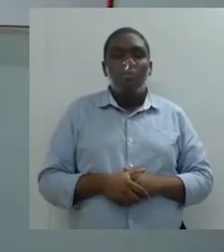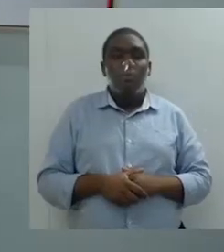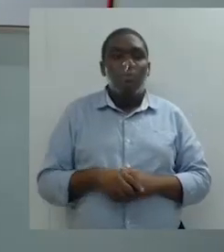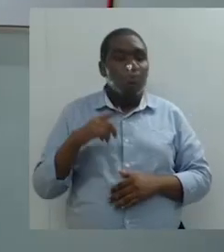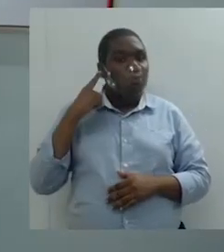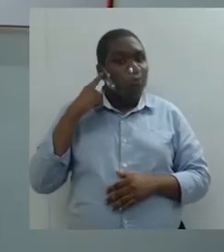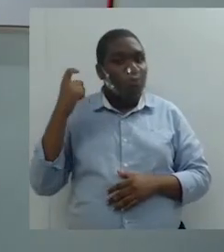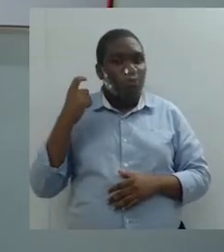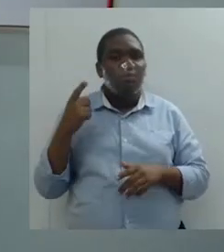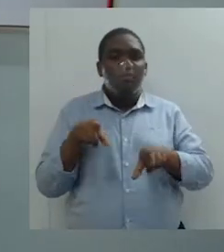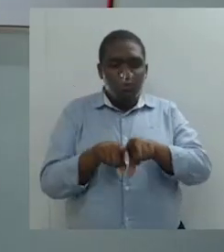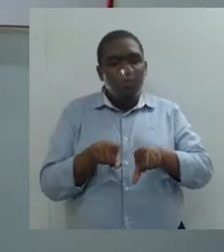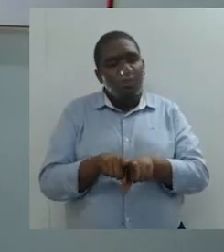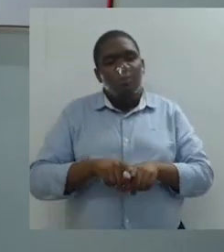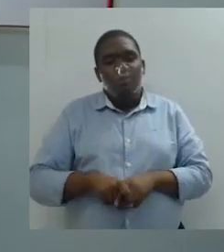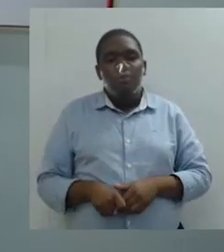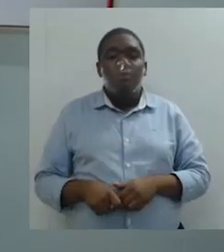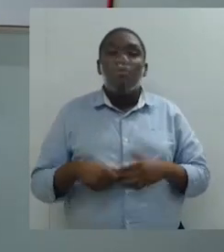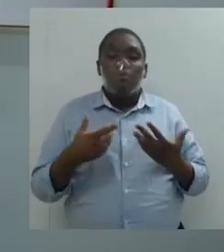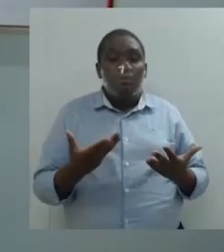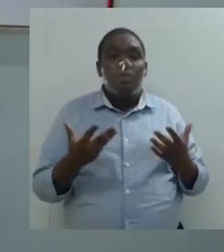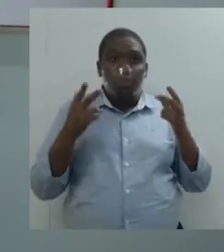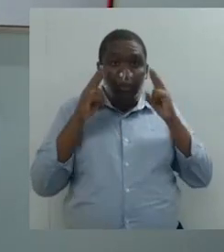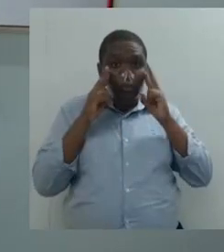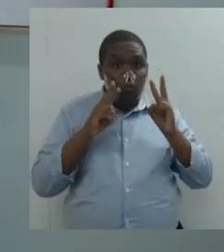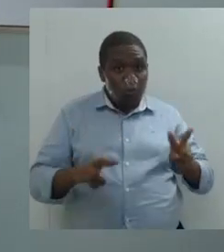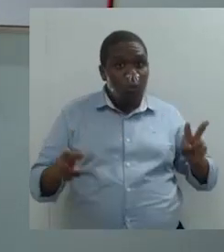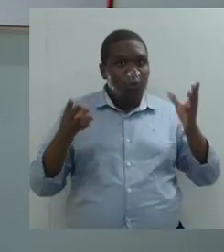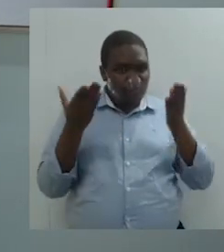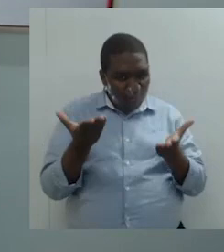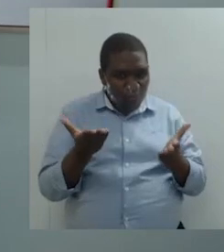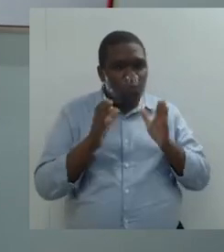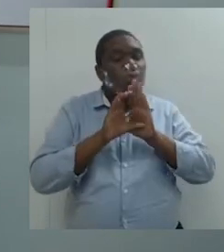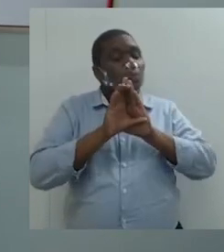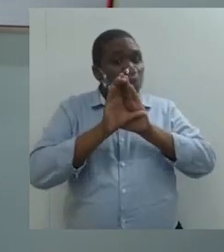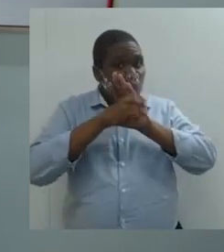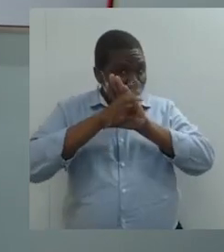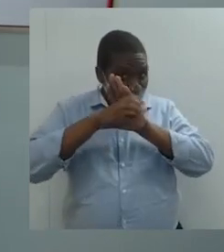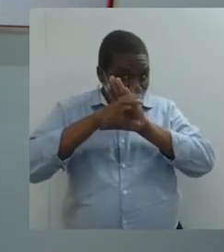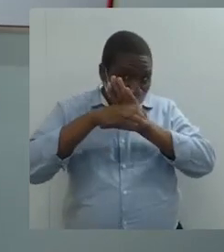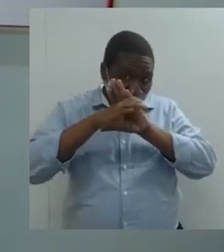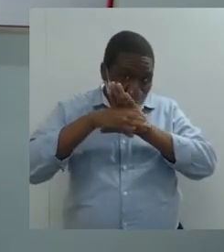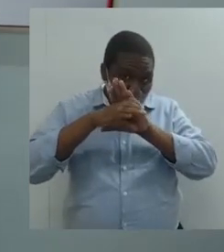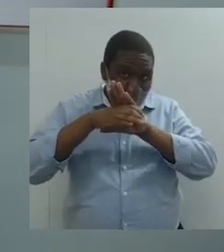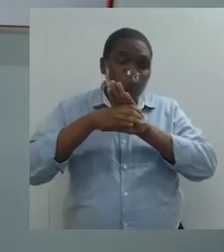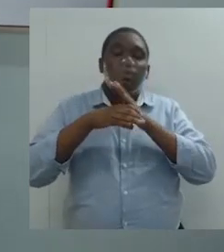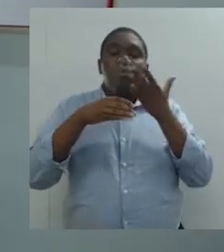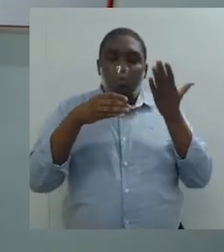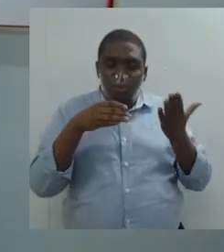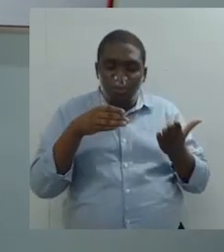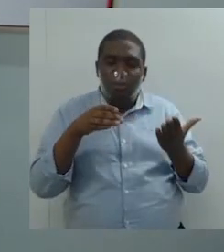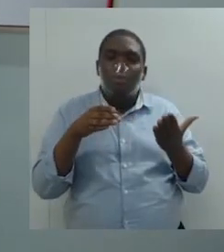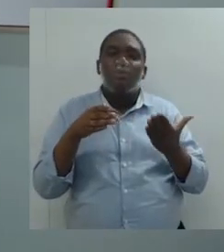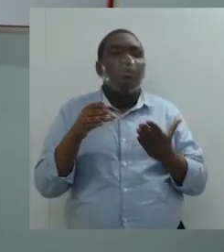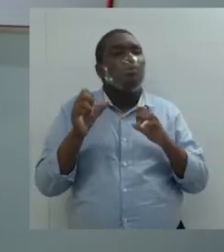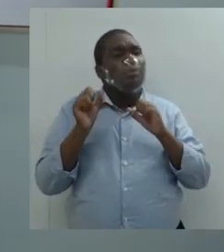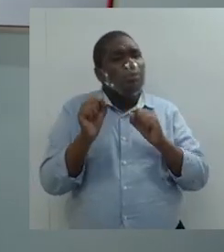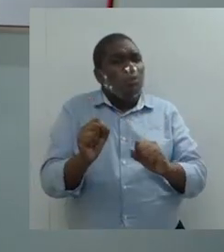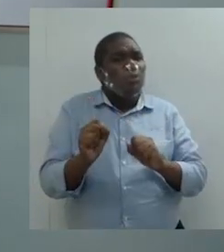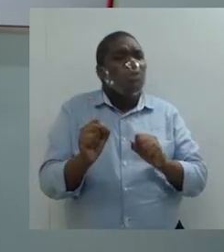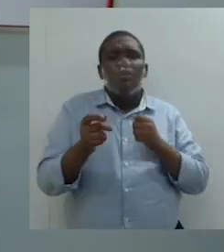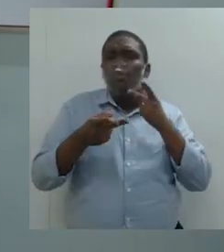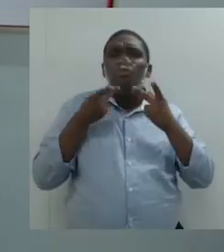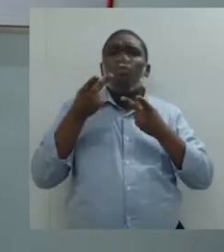Vejam, caro estudante, a partir dessa definição de Milton Santos, podemos dizer